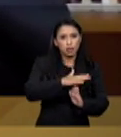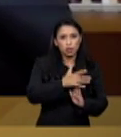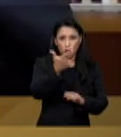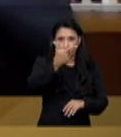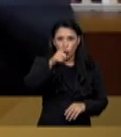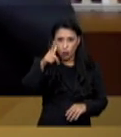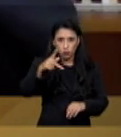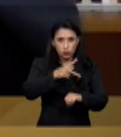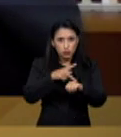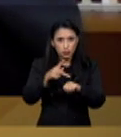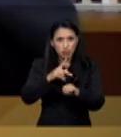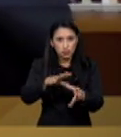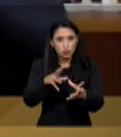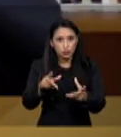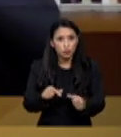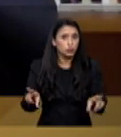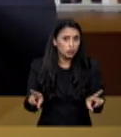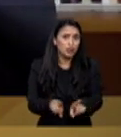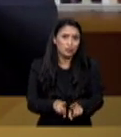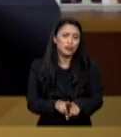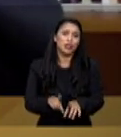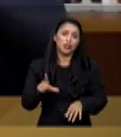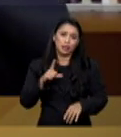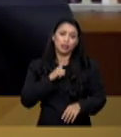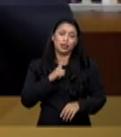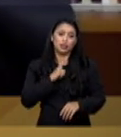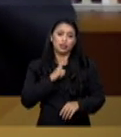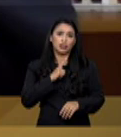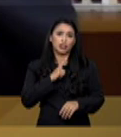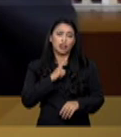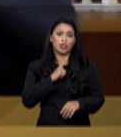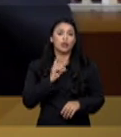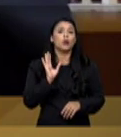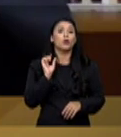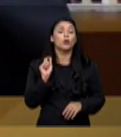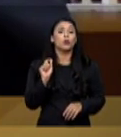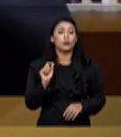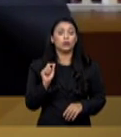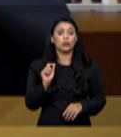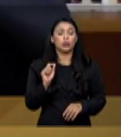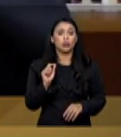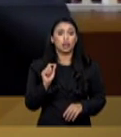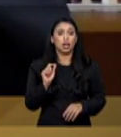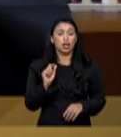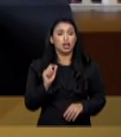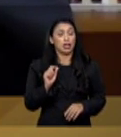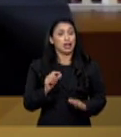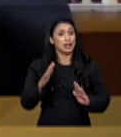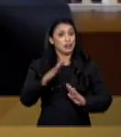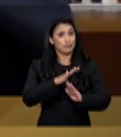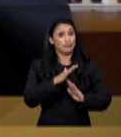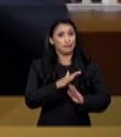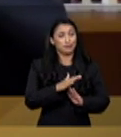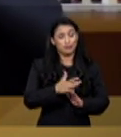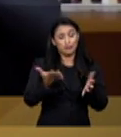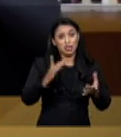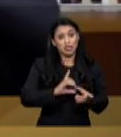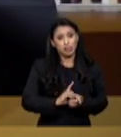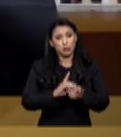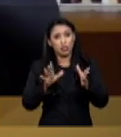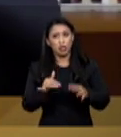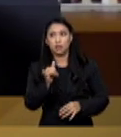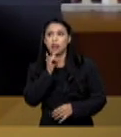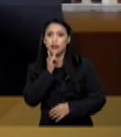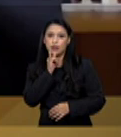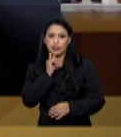do mundo vivem hoje uma onda referida como recessão democrática. Exemplos